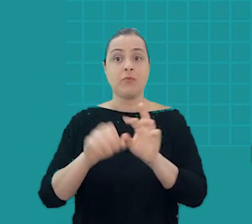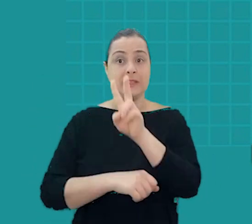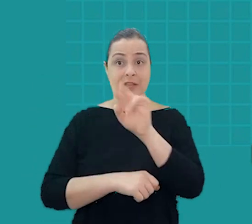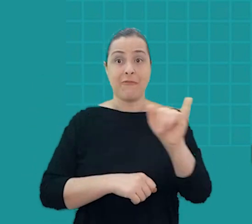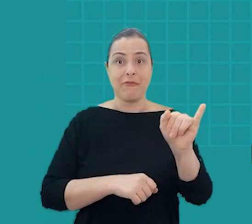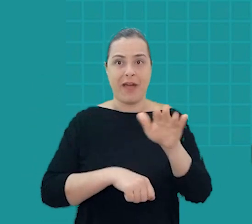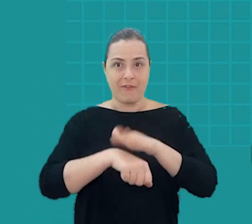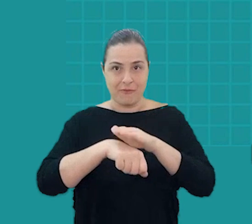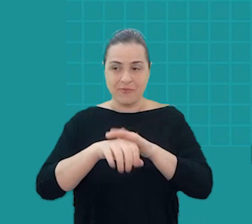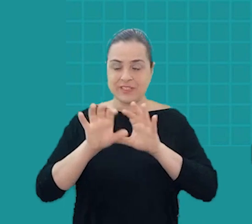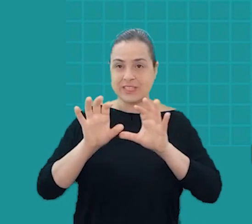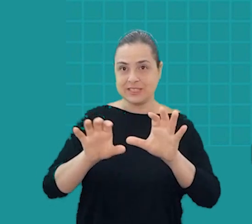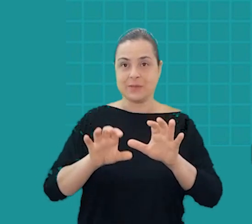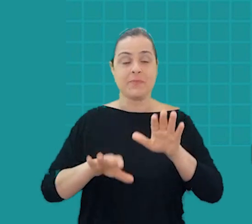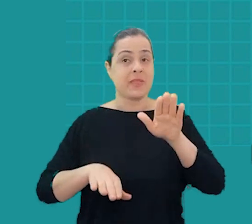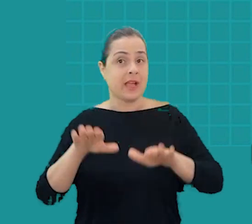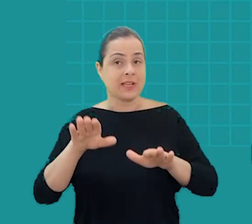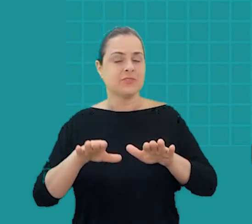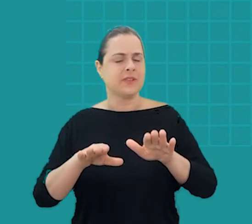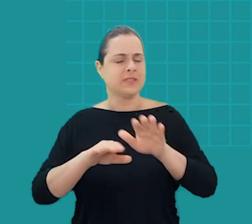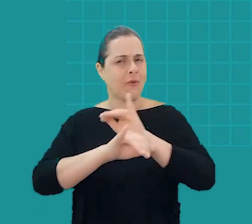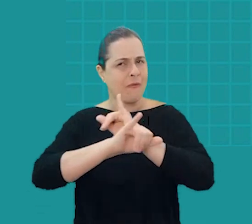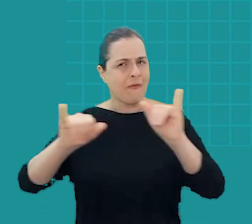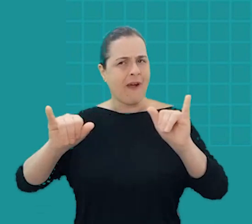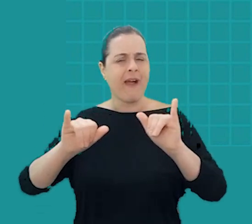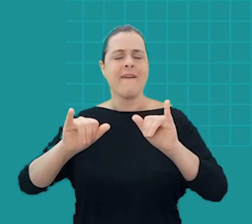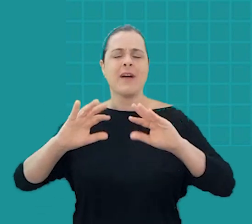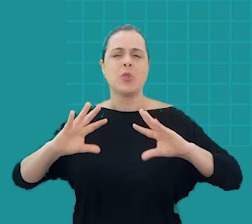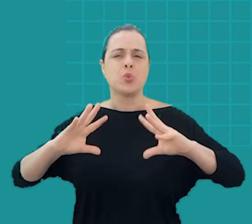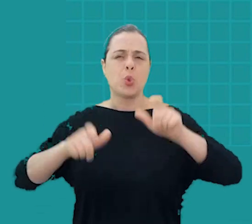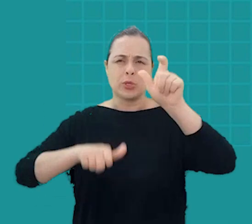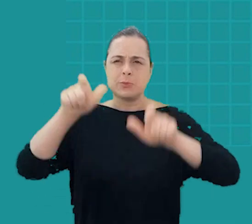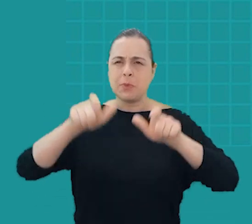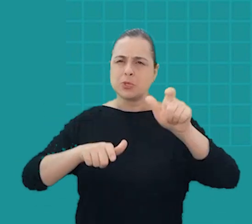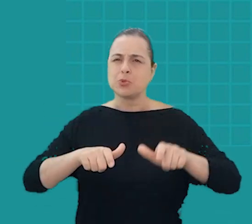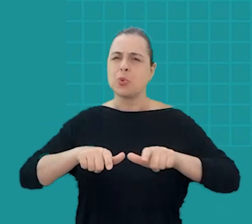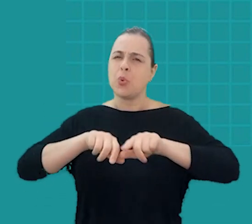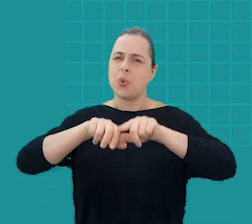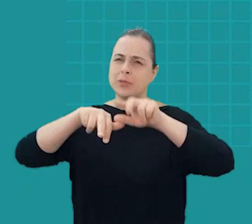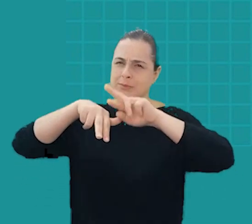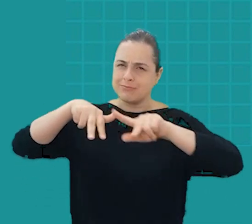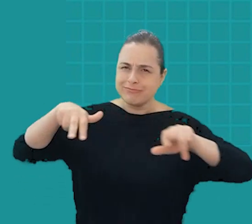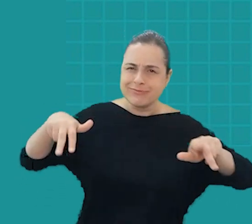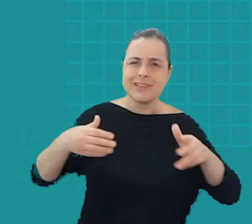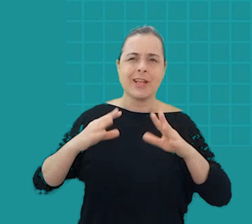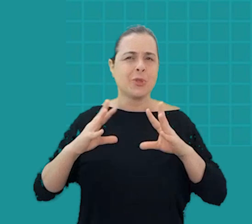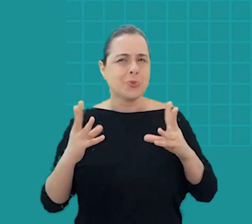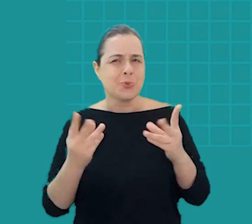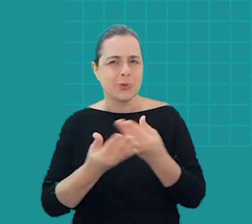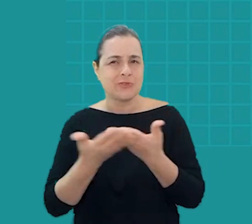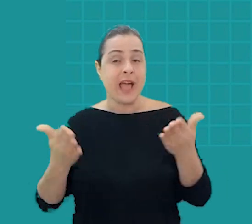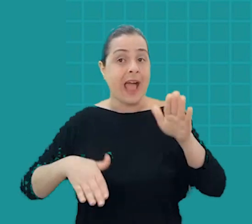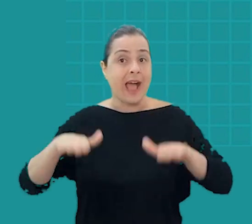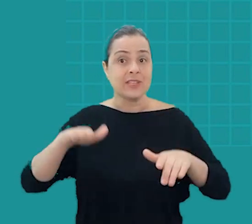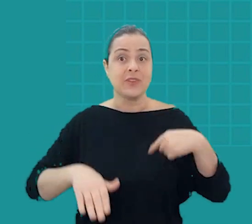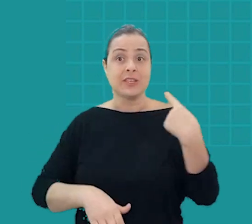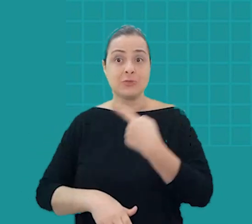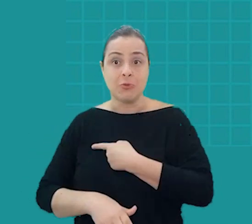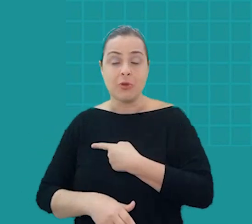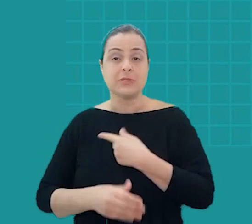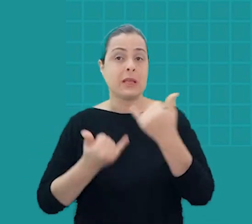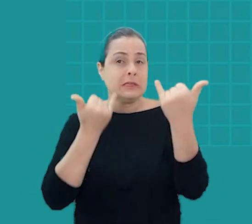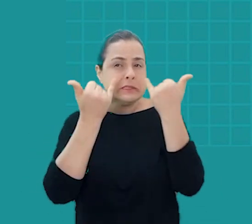até uma coisa que eu falo para todo mundo, até para toda a diversidade. Quantas vezes a gente dá muita informação,